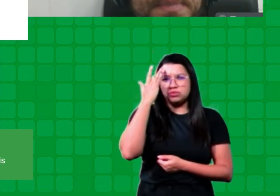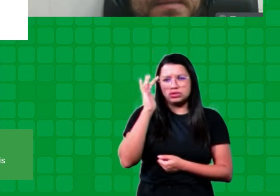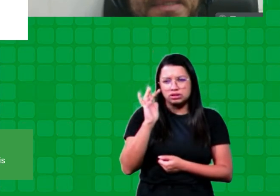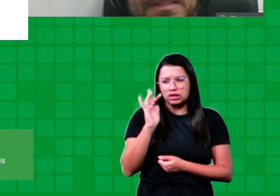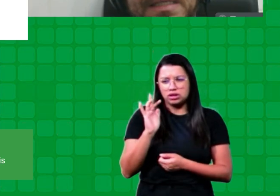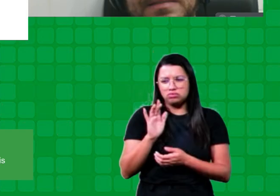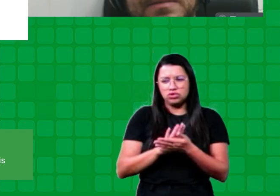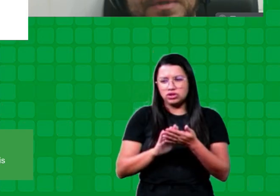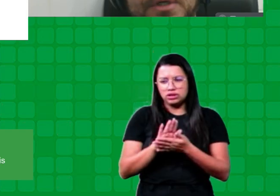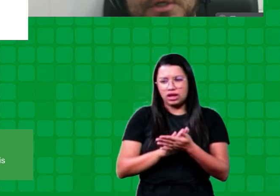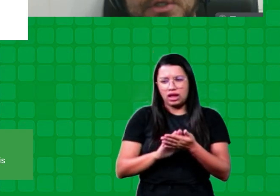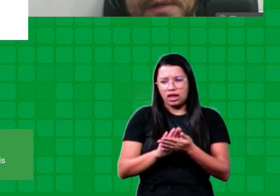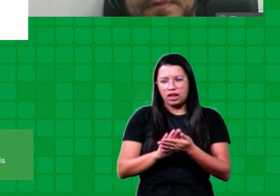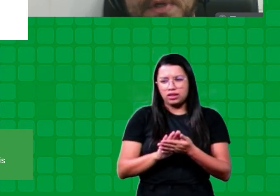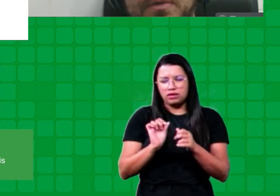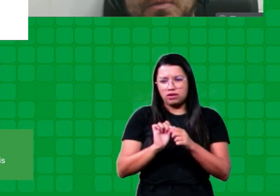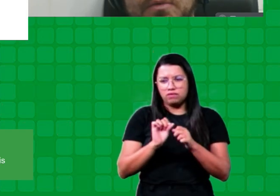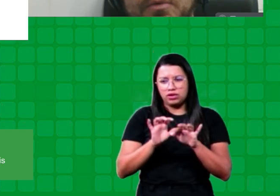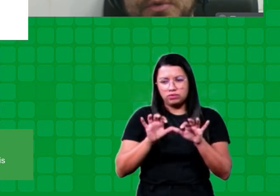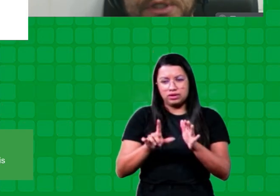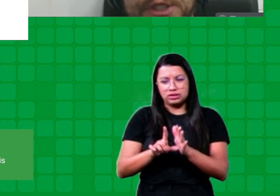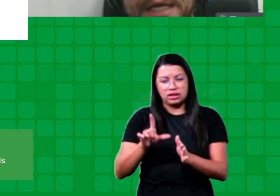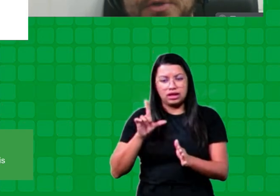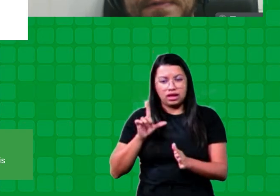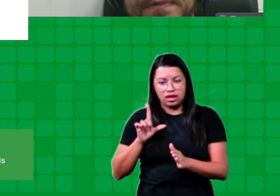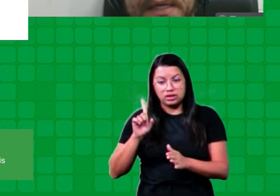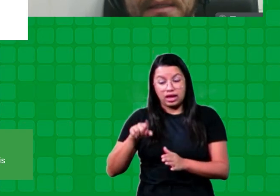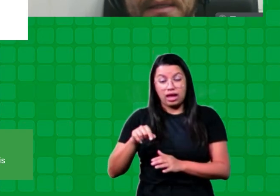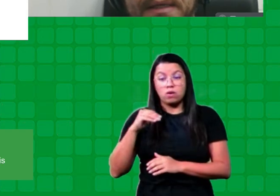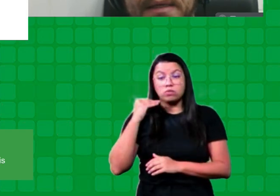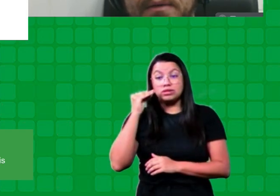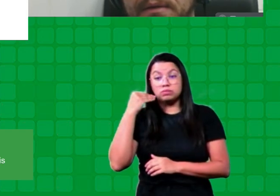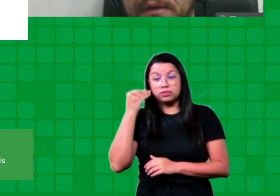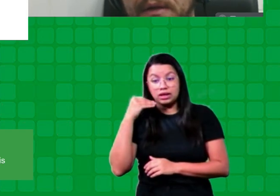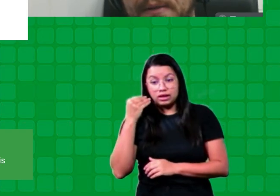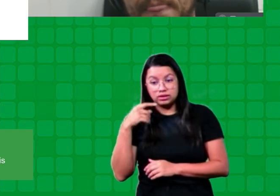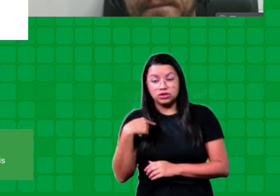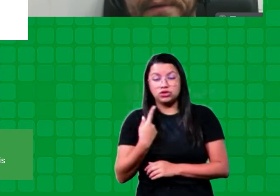uma experimentação que a gente está feita num curso que já de oferta